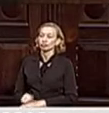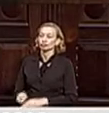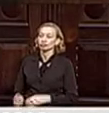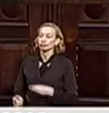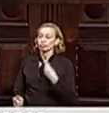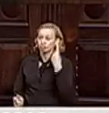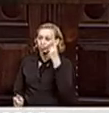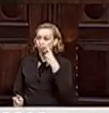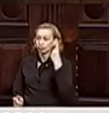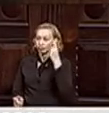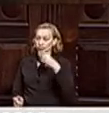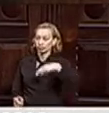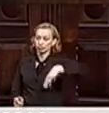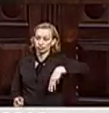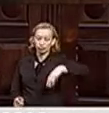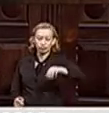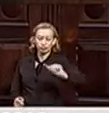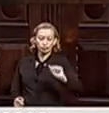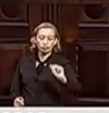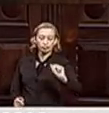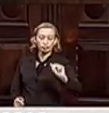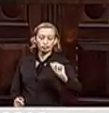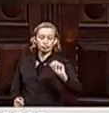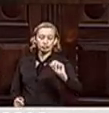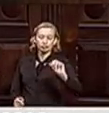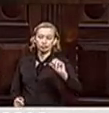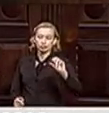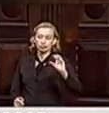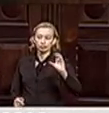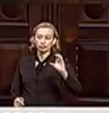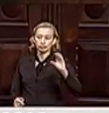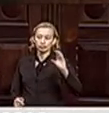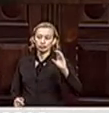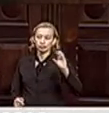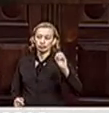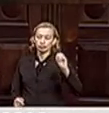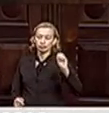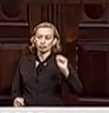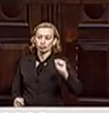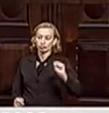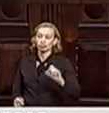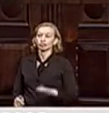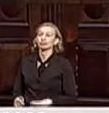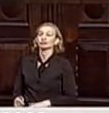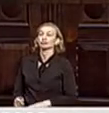Maia. E o ministro Joaquim Barbosa